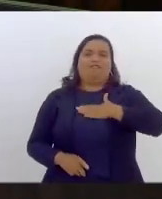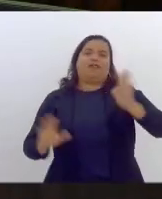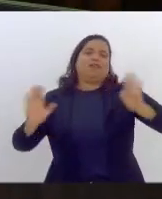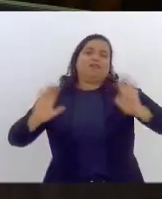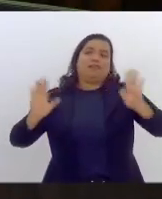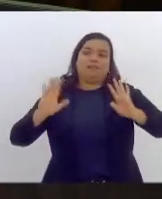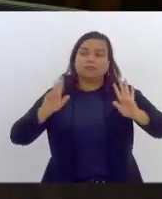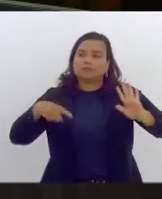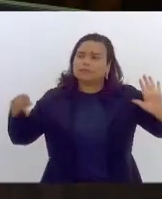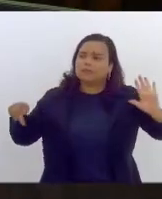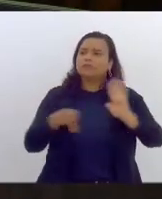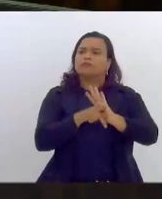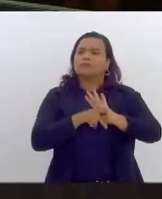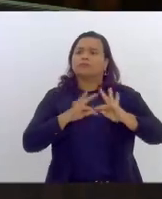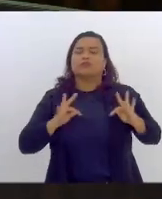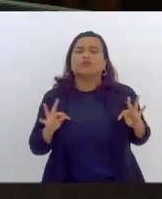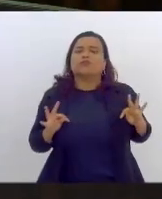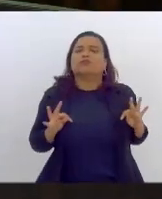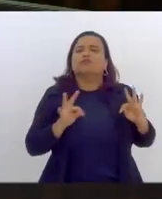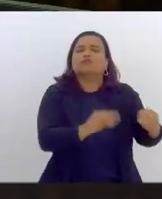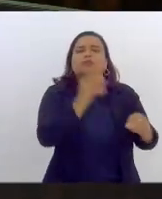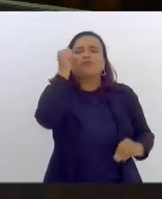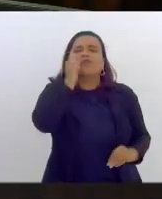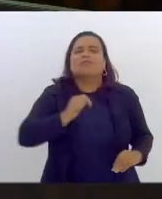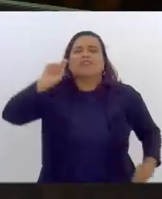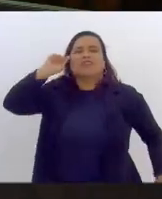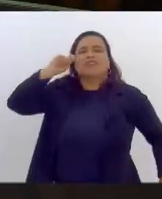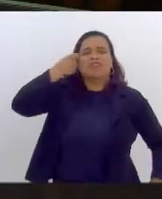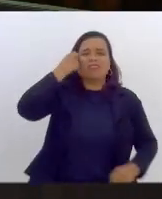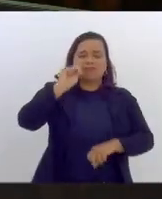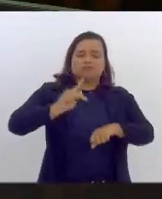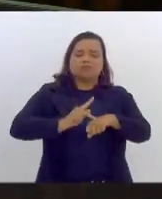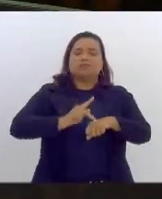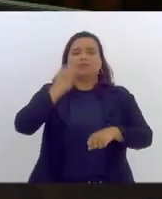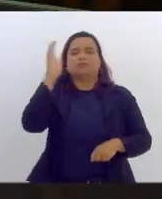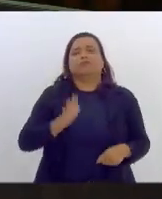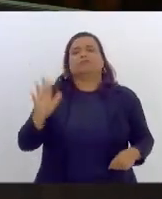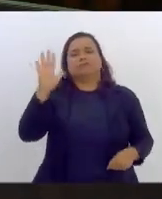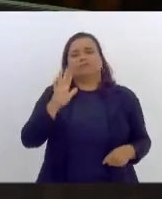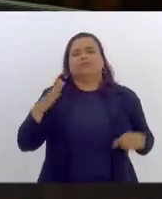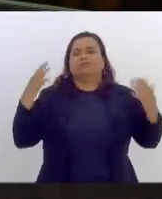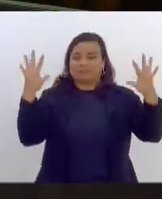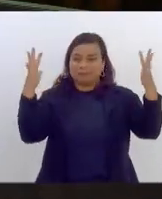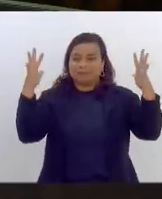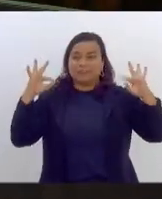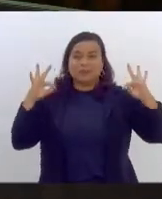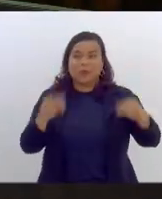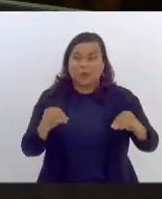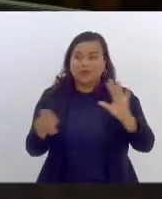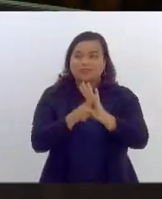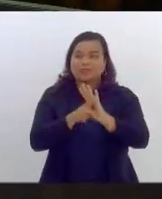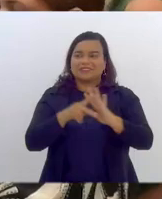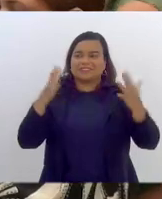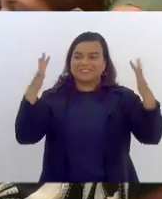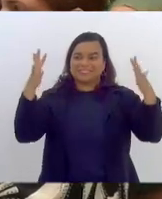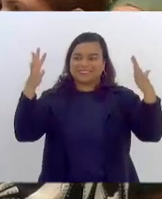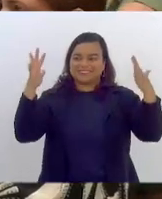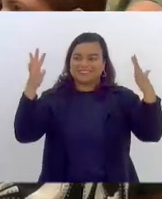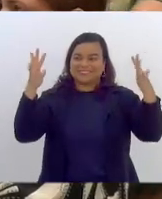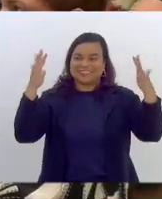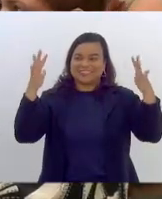Ele pertence a todas as mulheres negras desse país. Todas. E